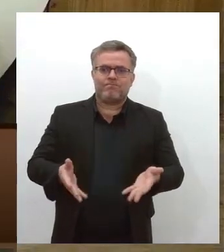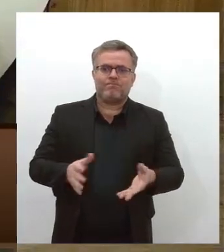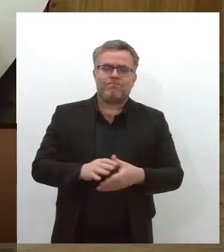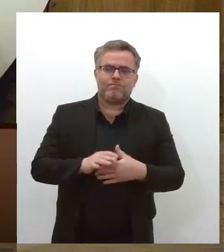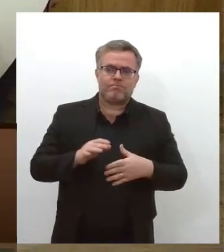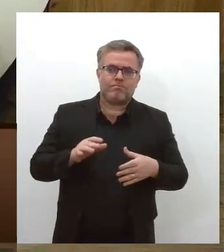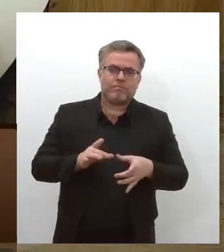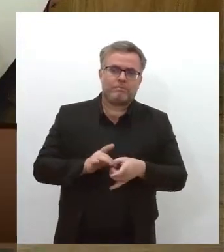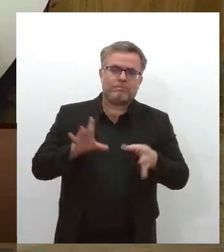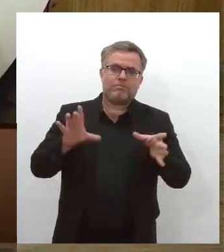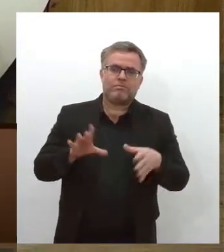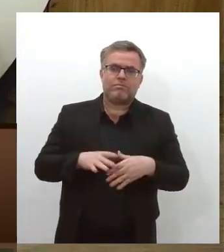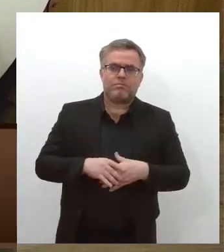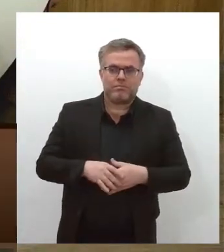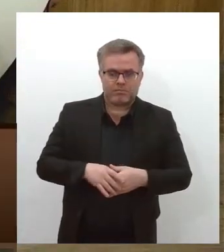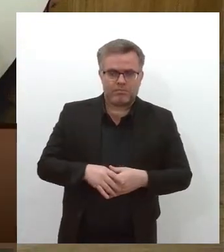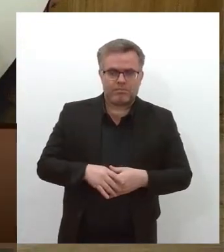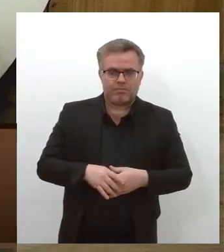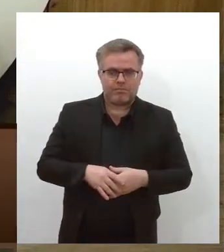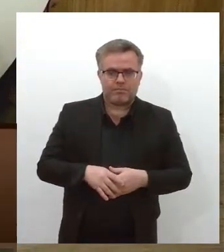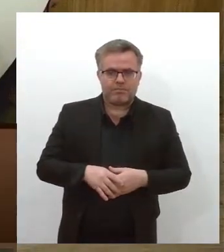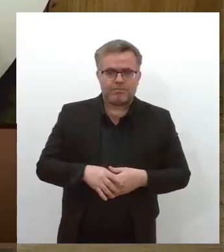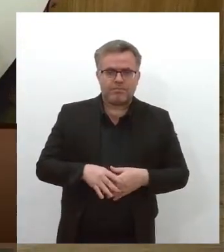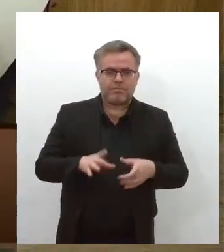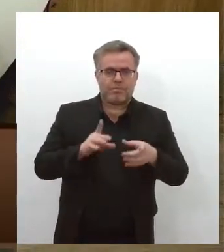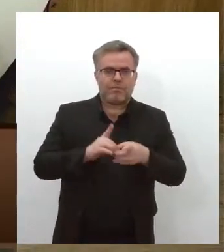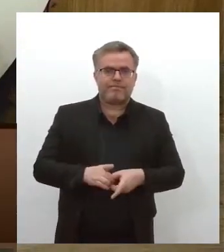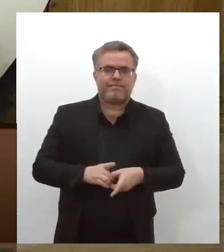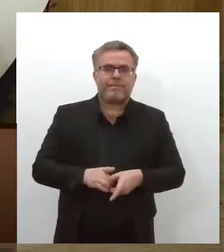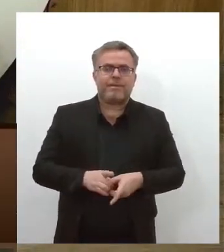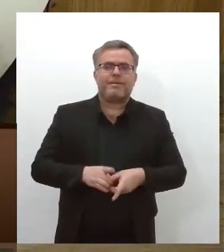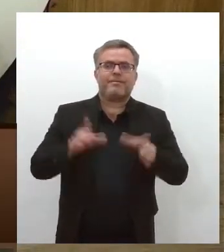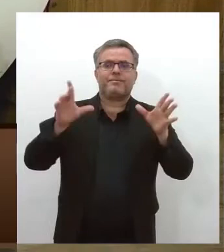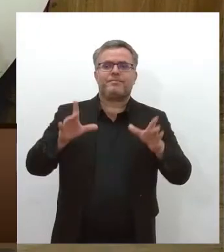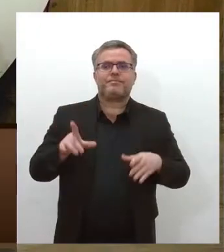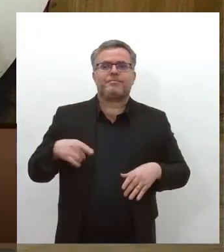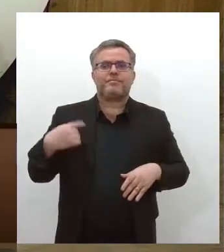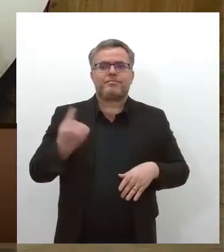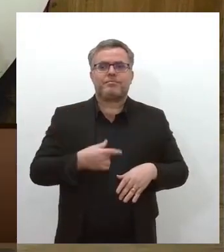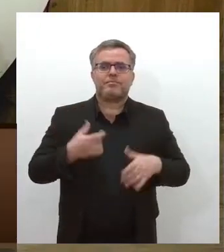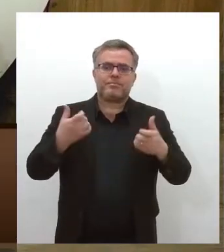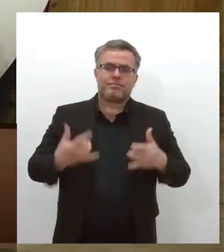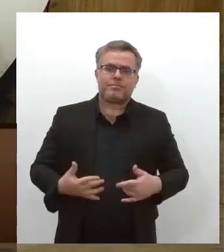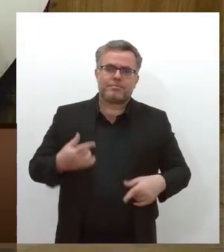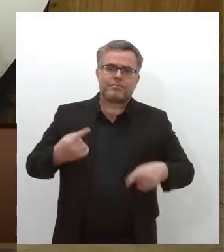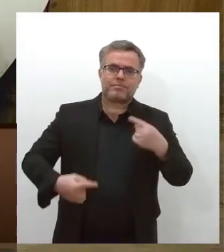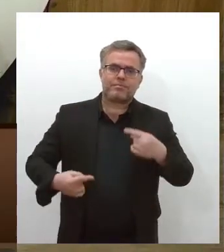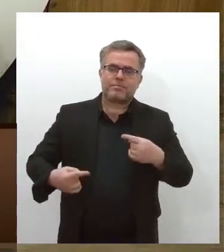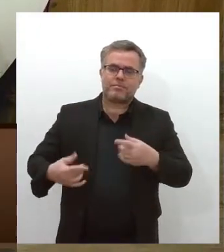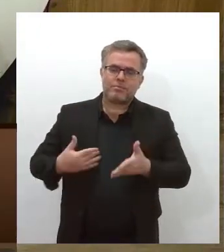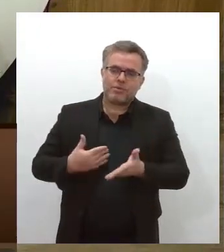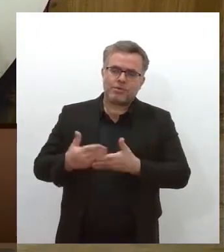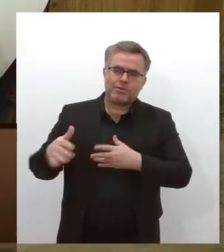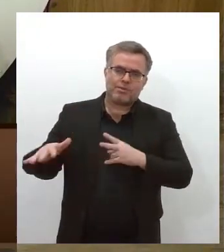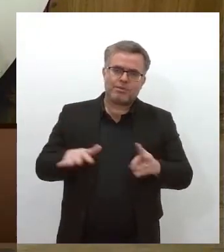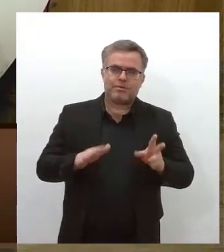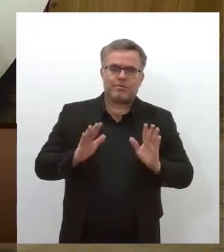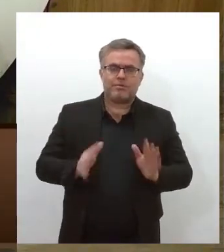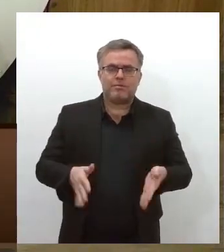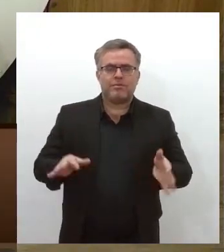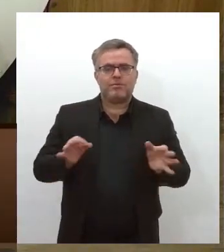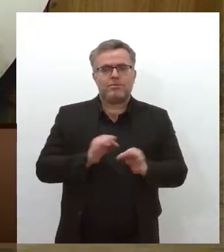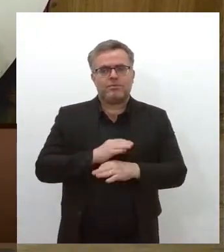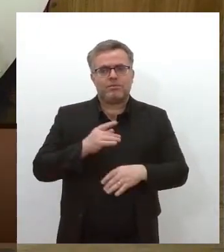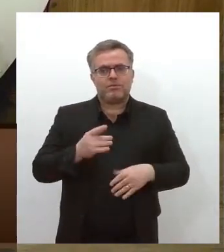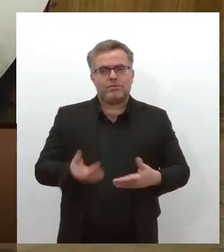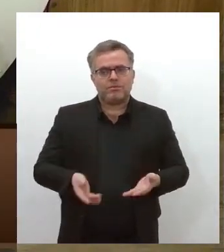Falando em democracia, né, que é o assunto, né, que a gente está tratando aqui desde o início da semana, a gente sabe que o jovem, né,